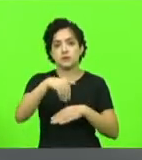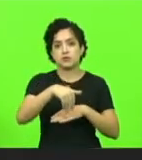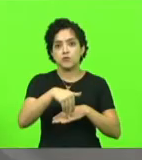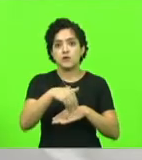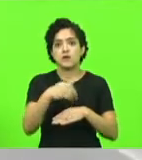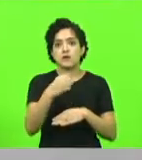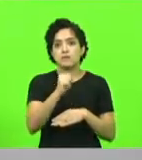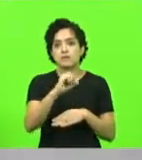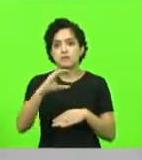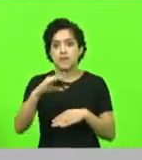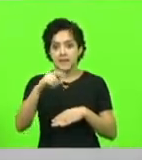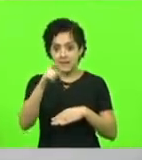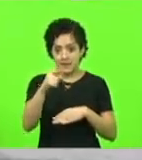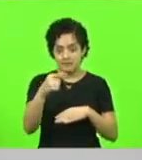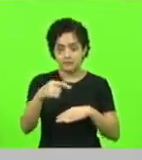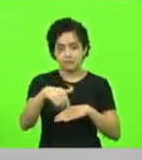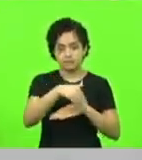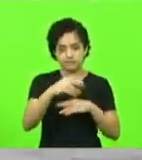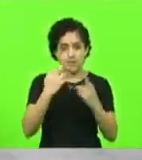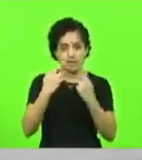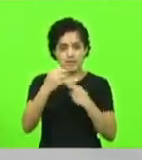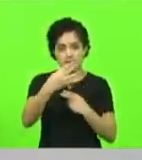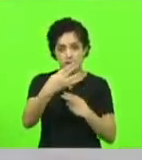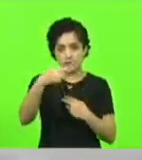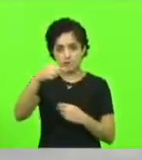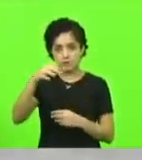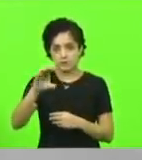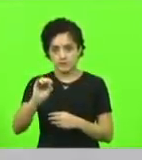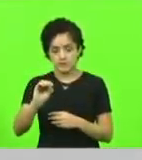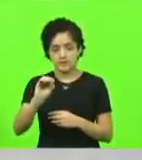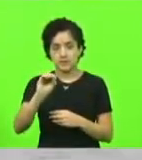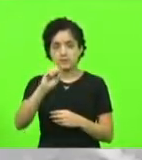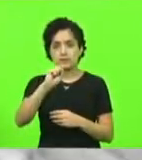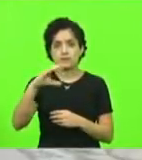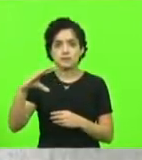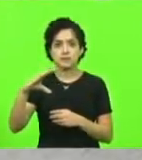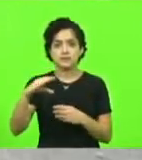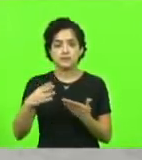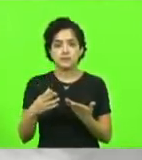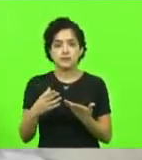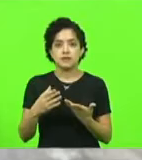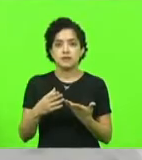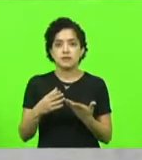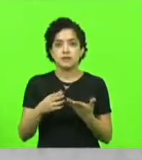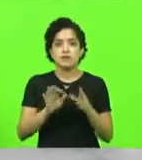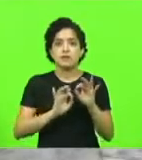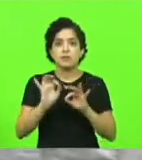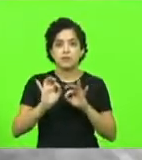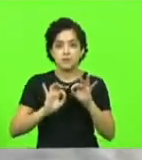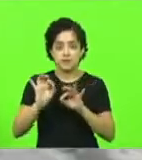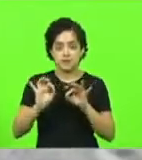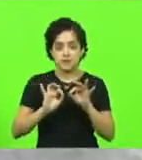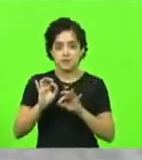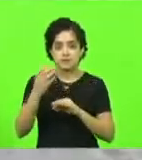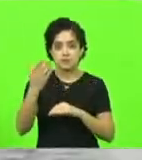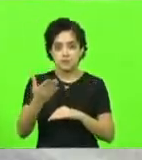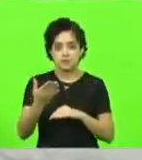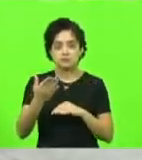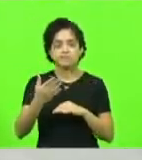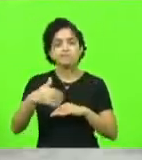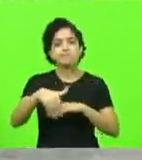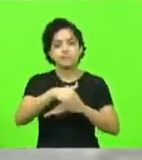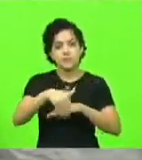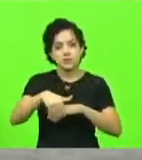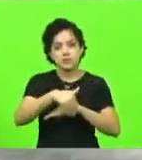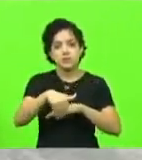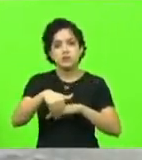a 470 do Alto Vale. Imagens feitas ali pelo colega deputado Gerry Comper, e a gente que transita direto